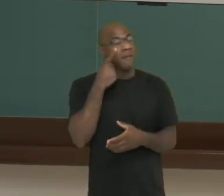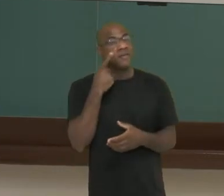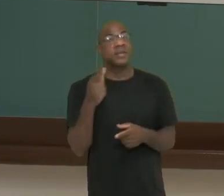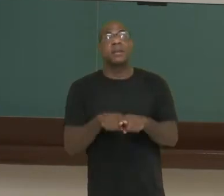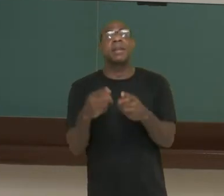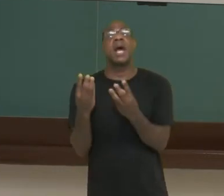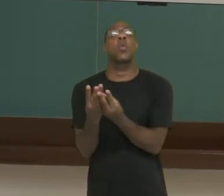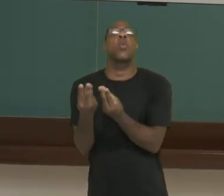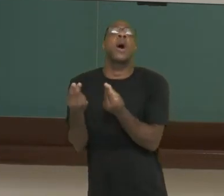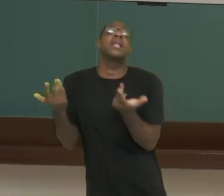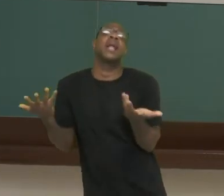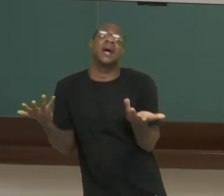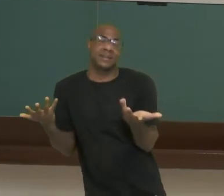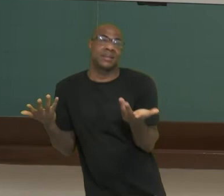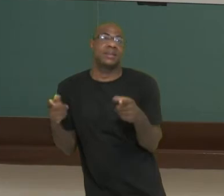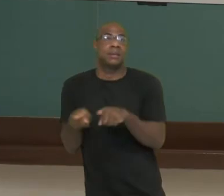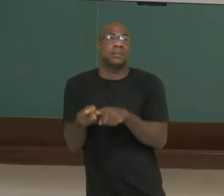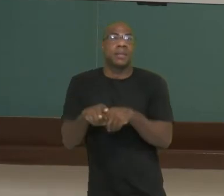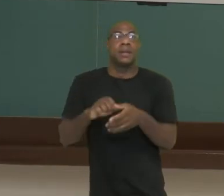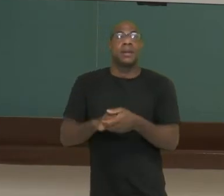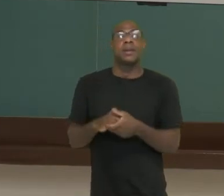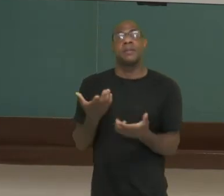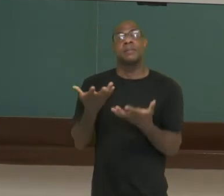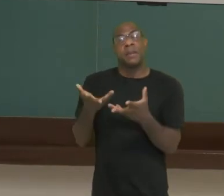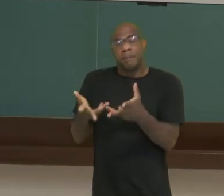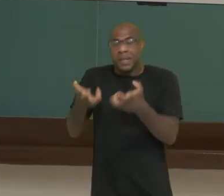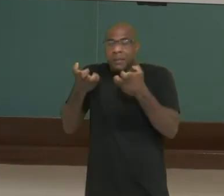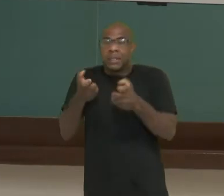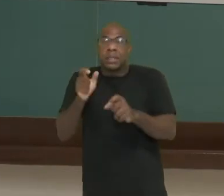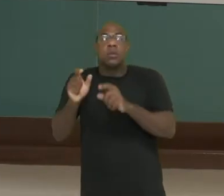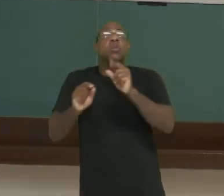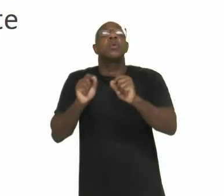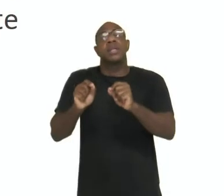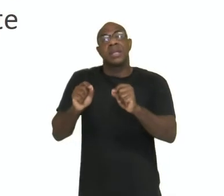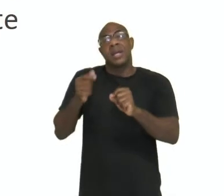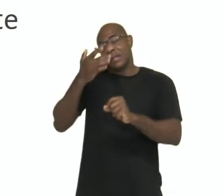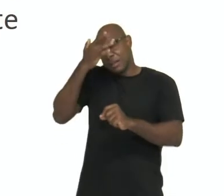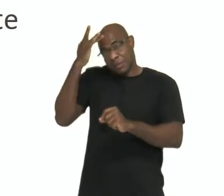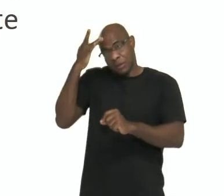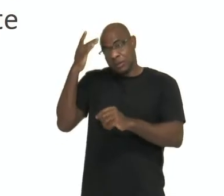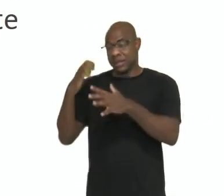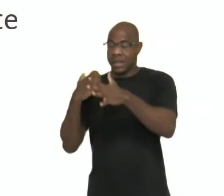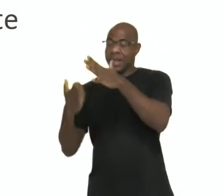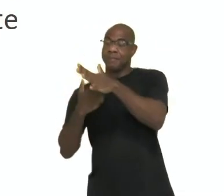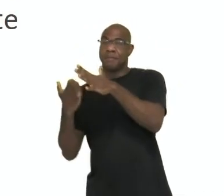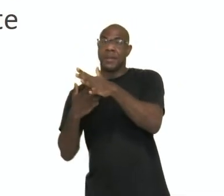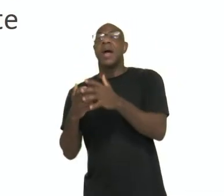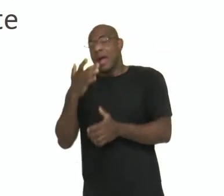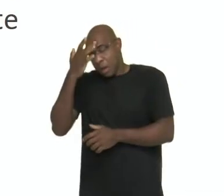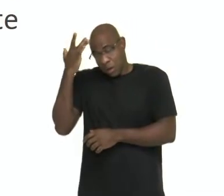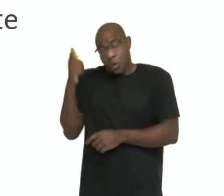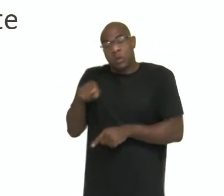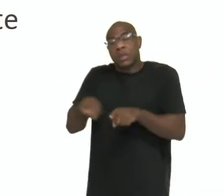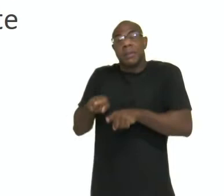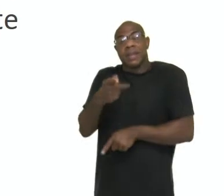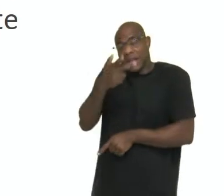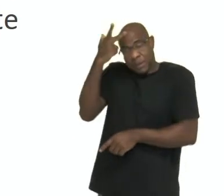ou seja, a gente quer identificar a percepção daquele consumidor. Então, a pesquisa